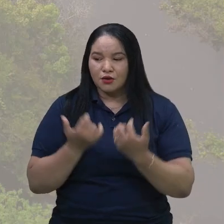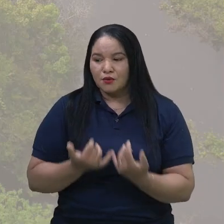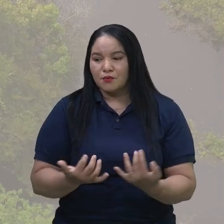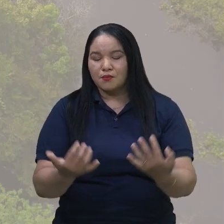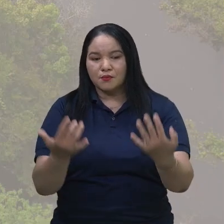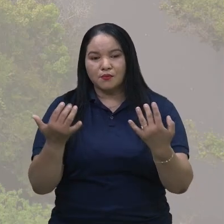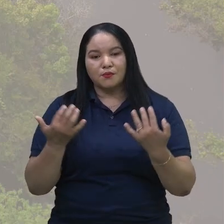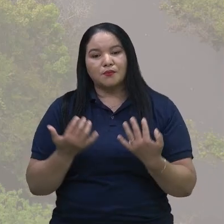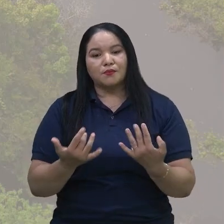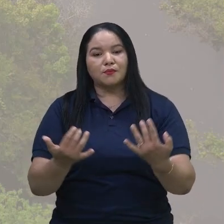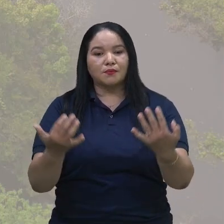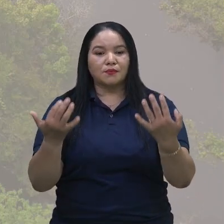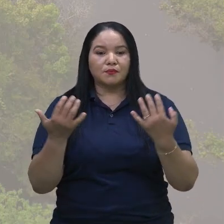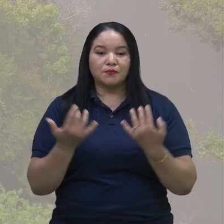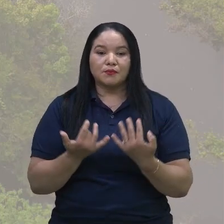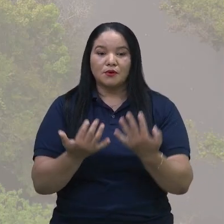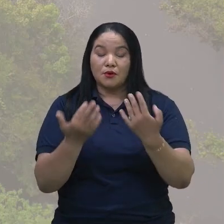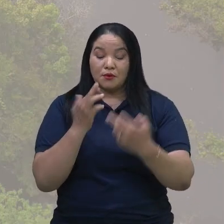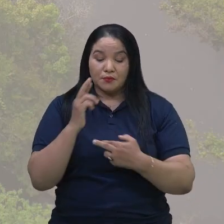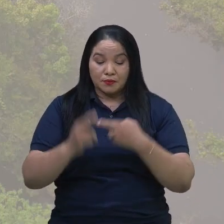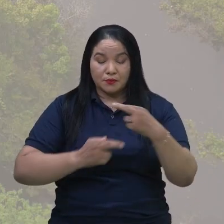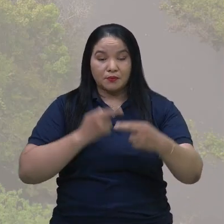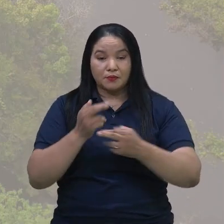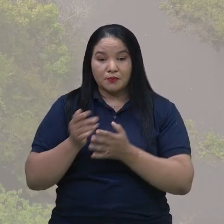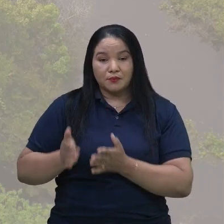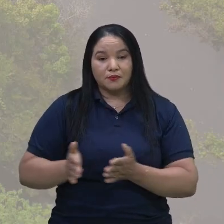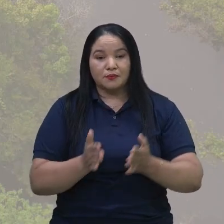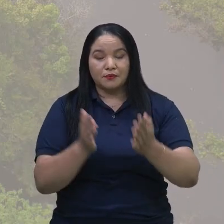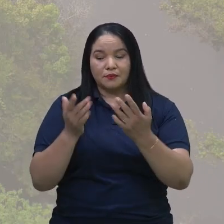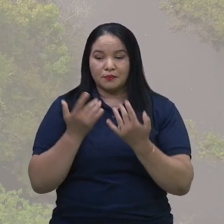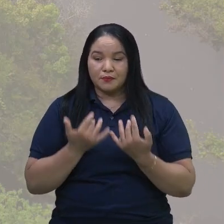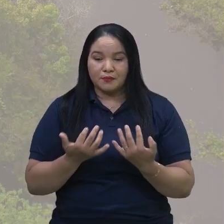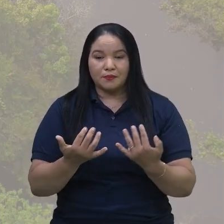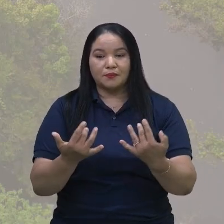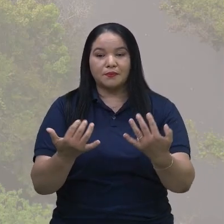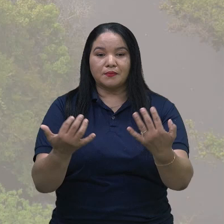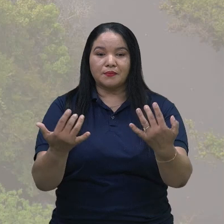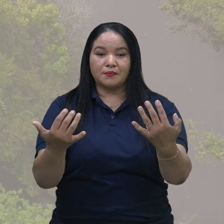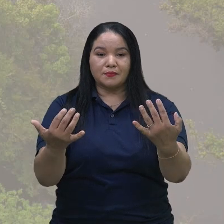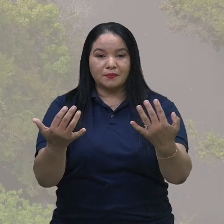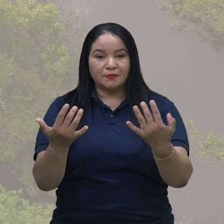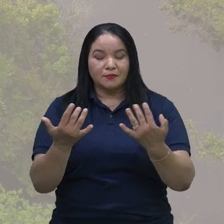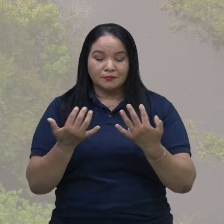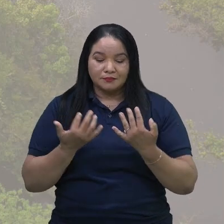renascer. Quando eu voltar, tudo vai renascer.